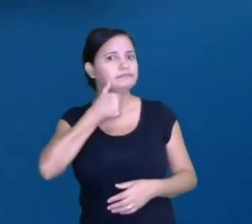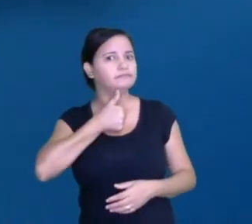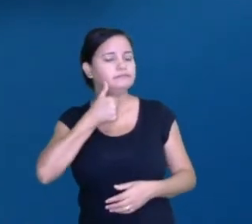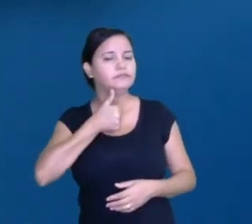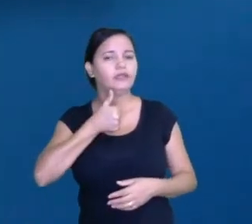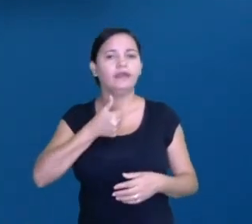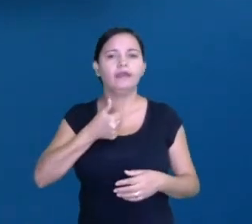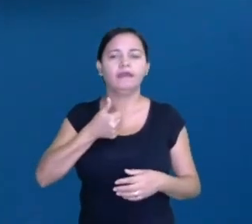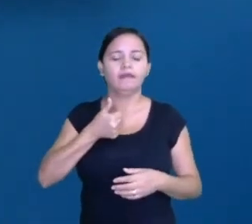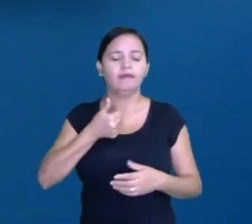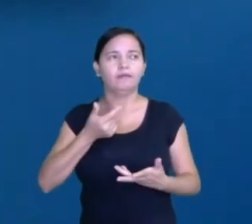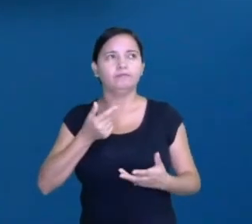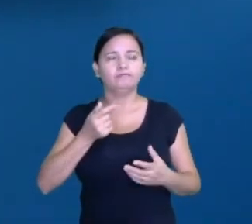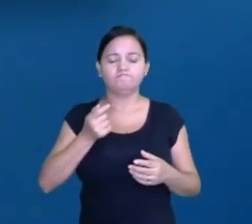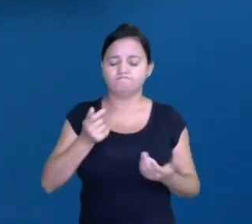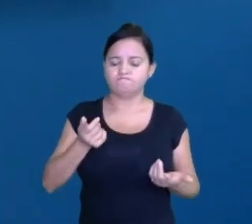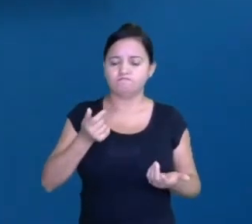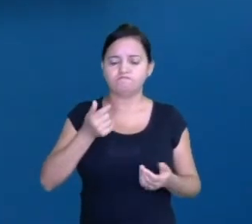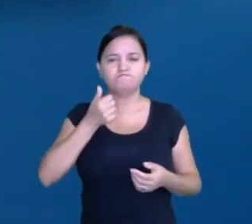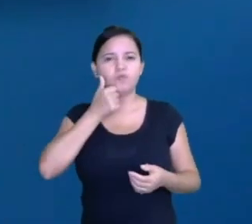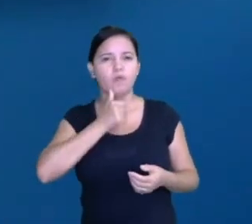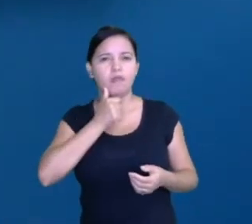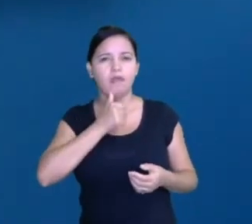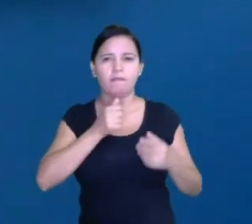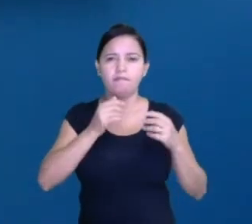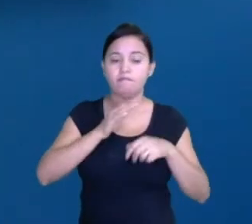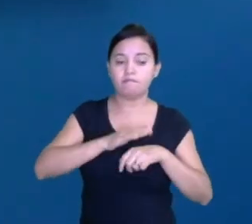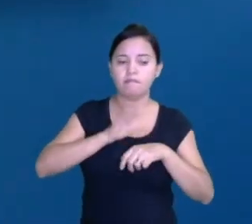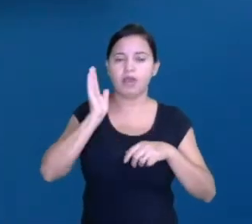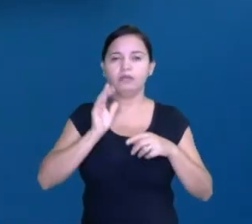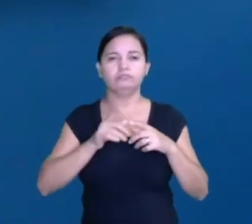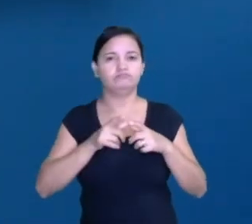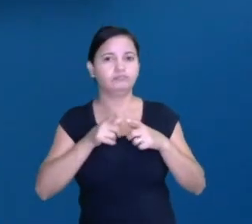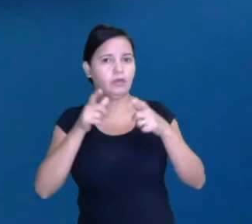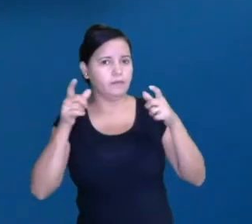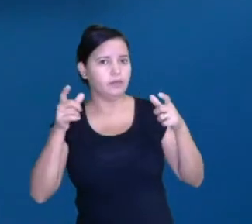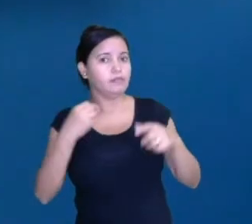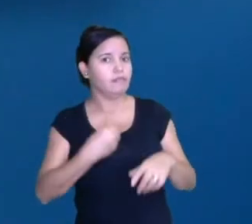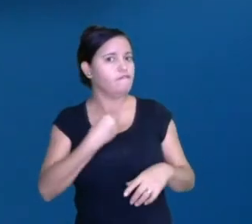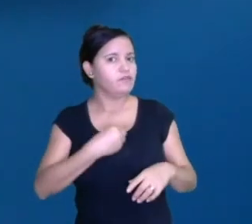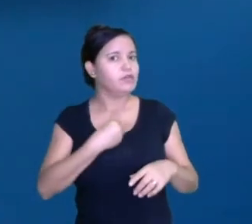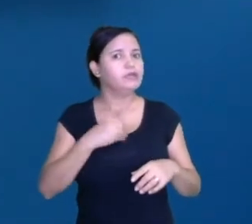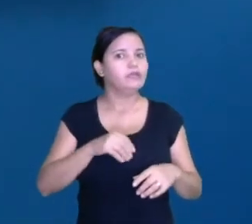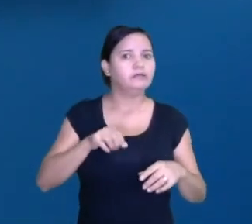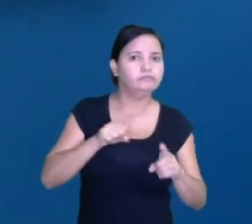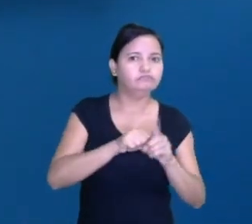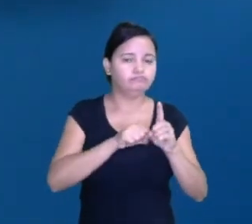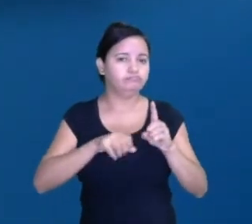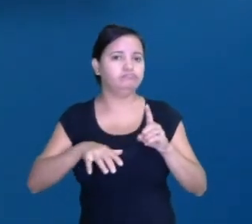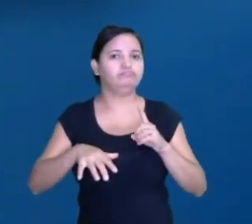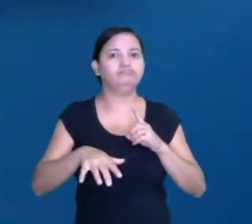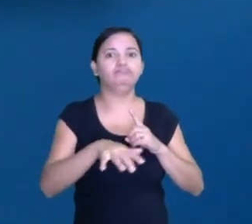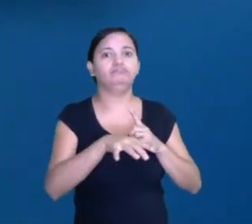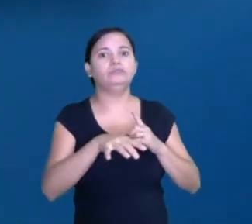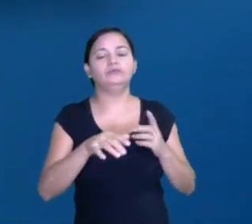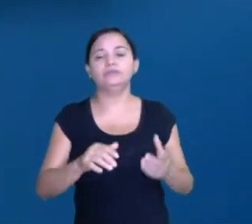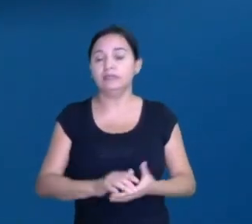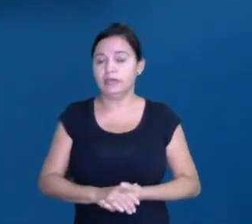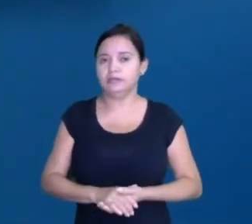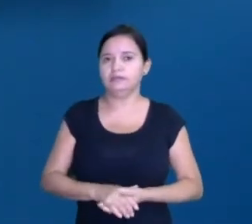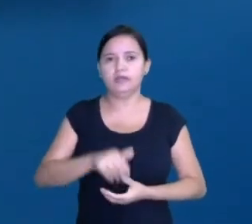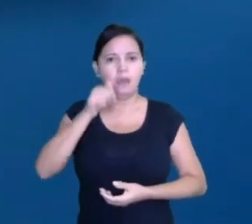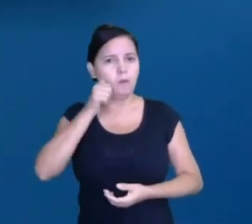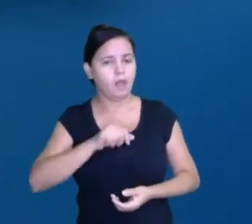ter um maior poder de atuação na vida social. Uma mulher que agora ela pode